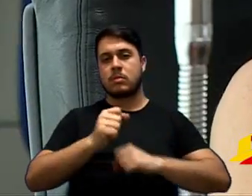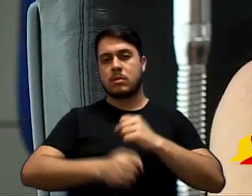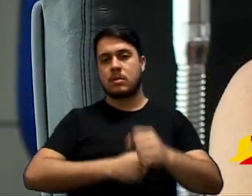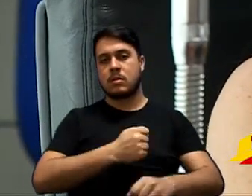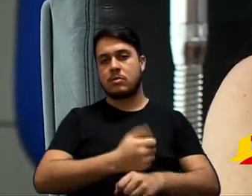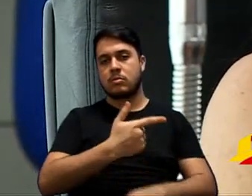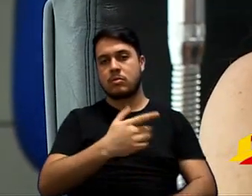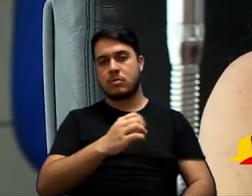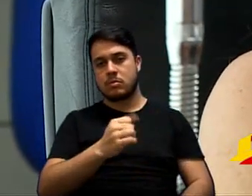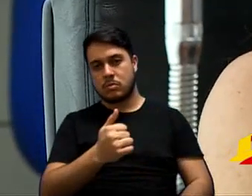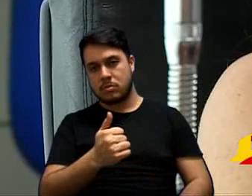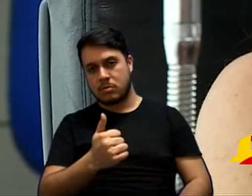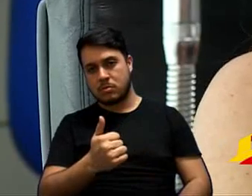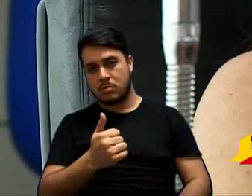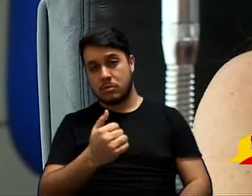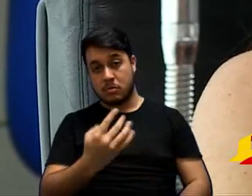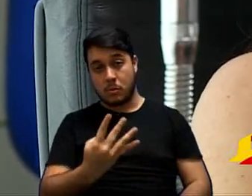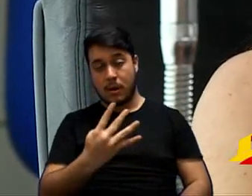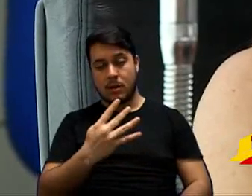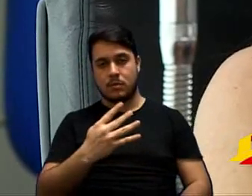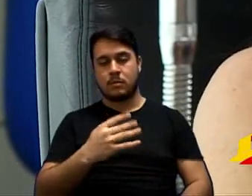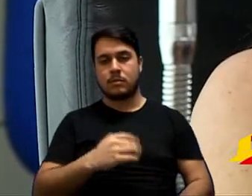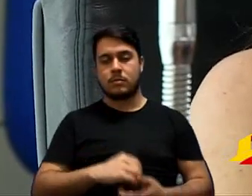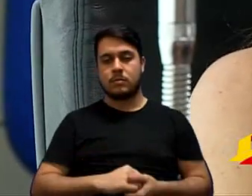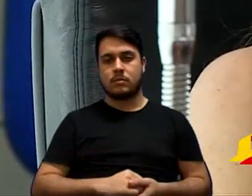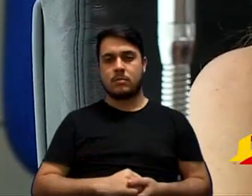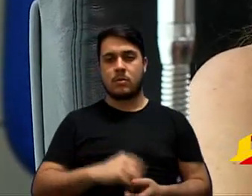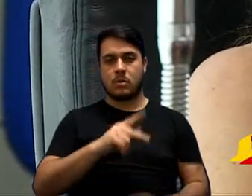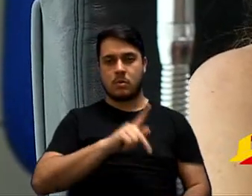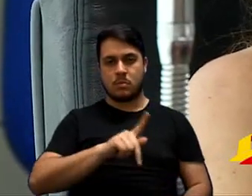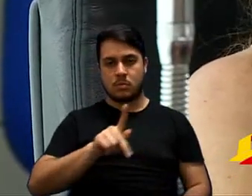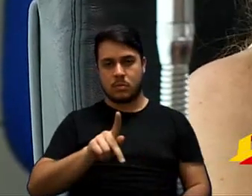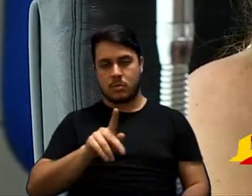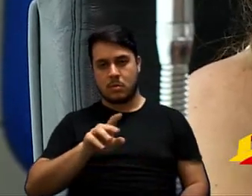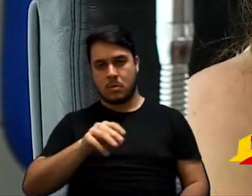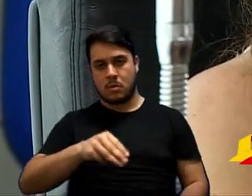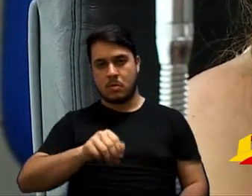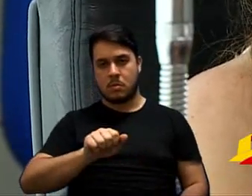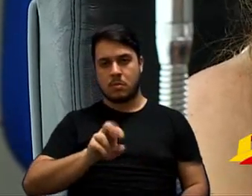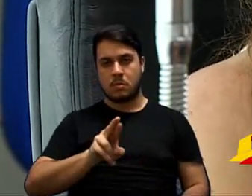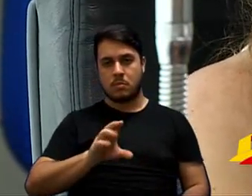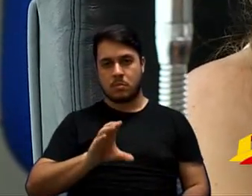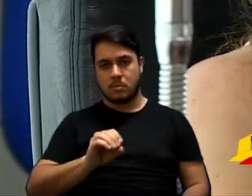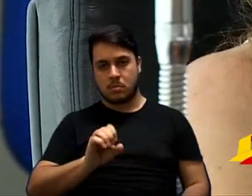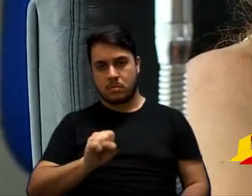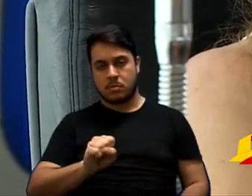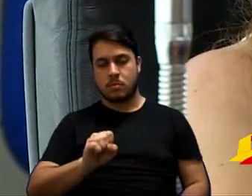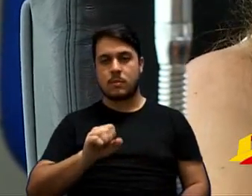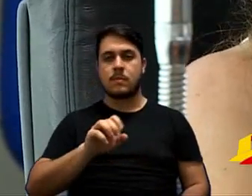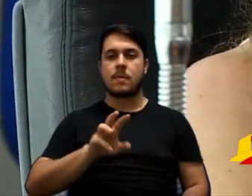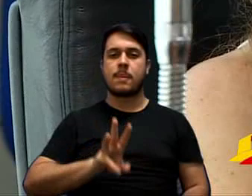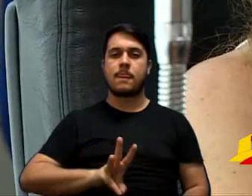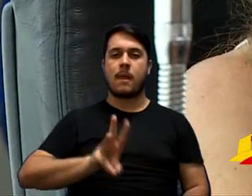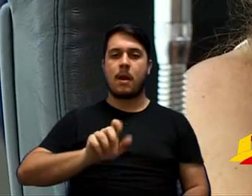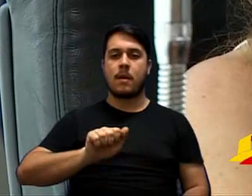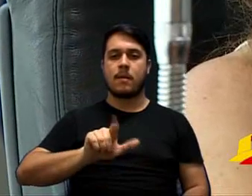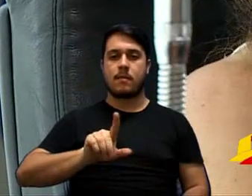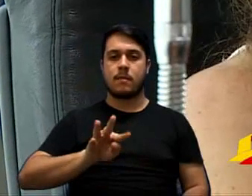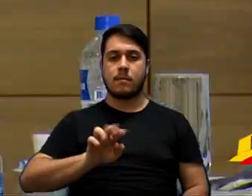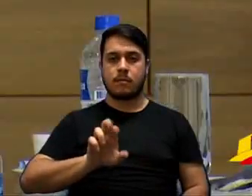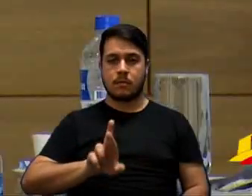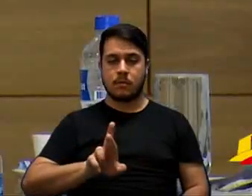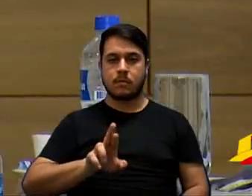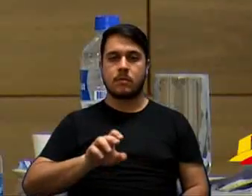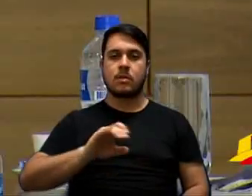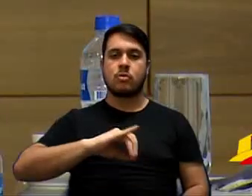quem encabeçou foi o professor mar 'os o senhor walter ao voto e volta e o senhor